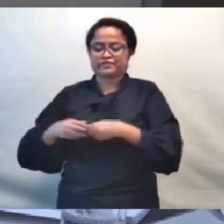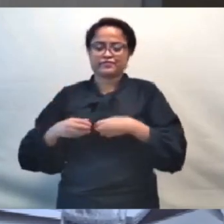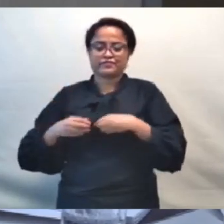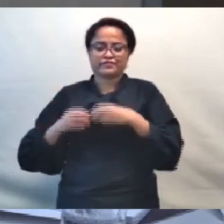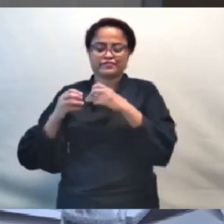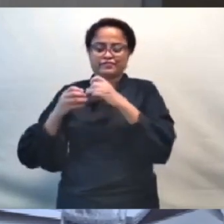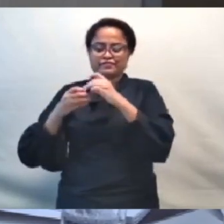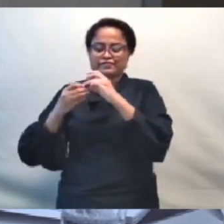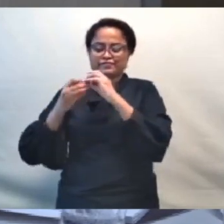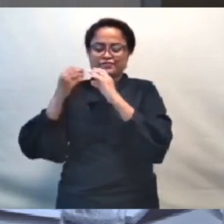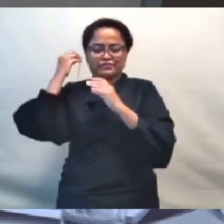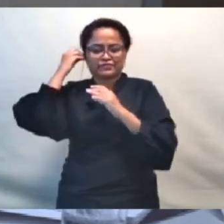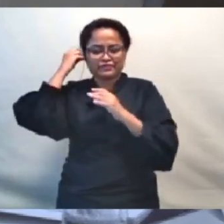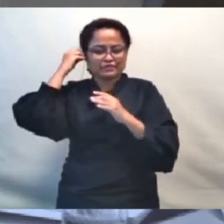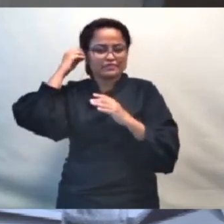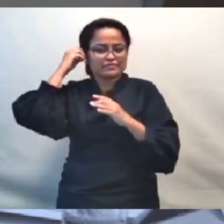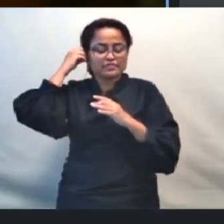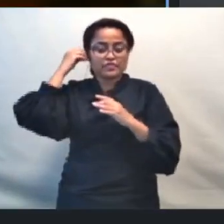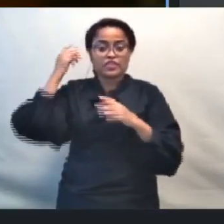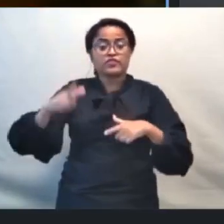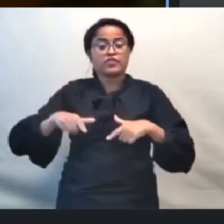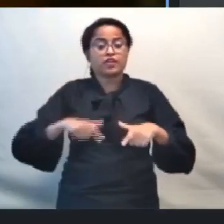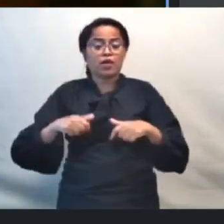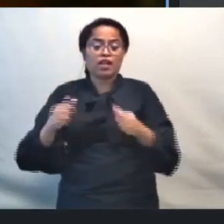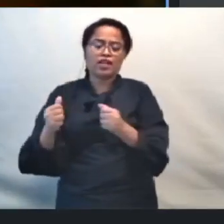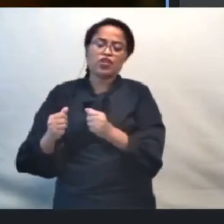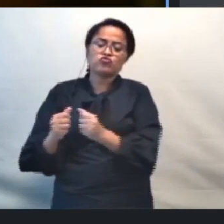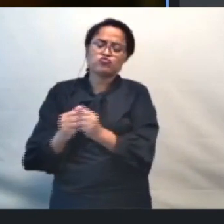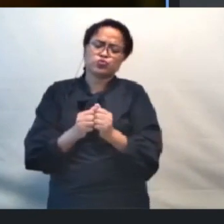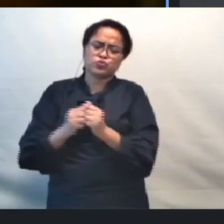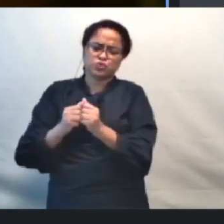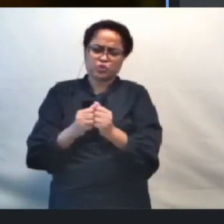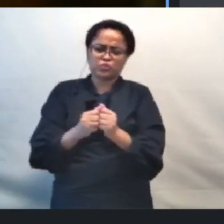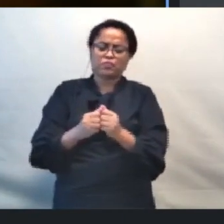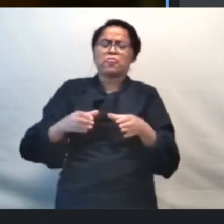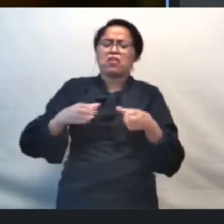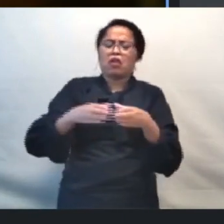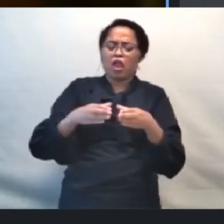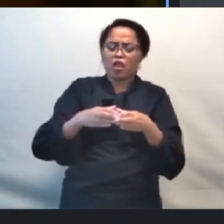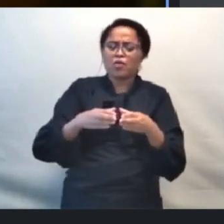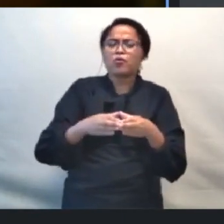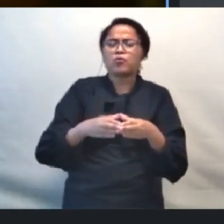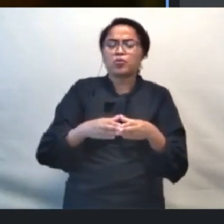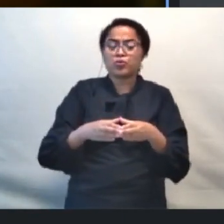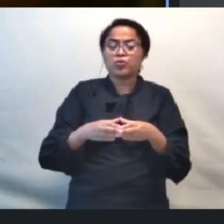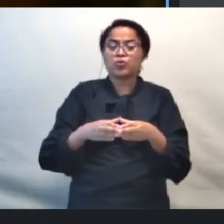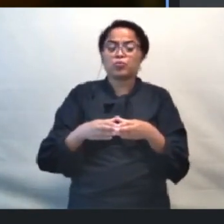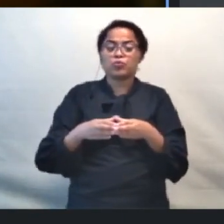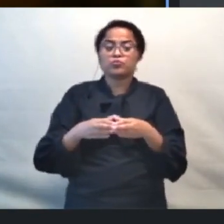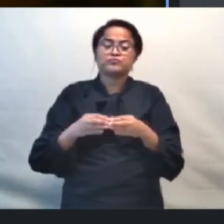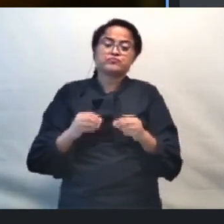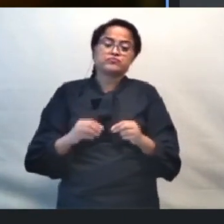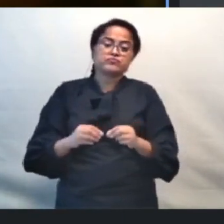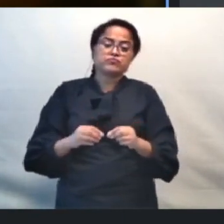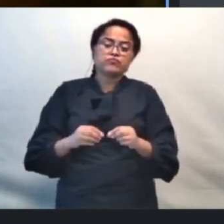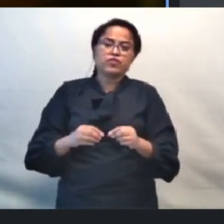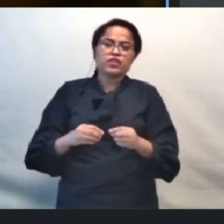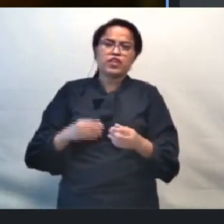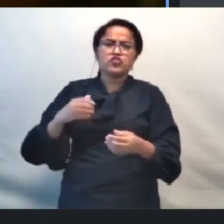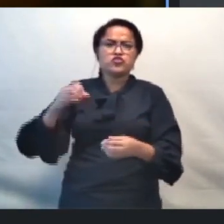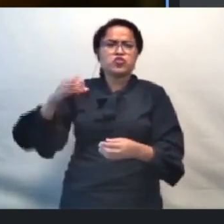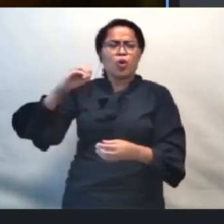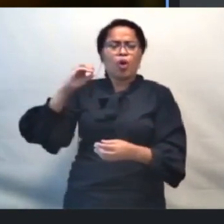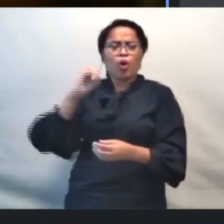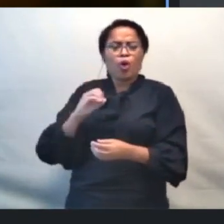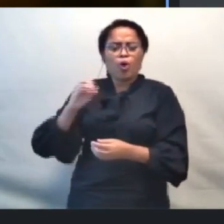Vereador Luiz, a gente vem trabalhando em conjunto. A gente tem um grupo montado, né, o GGRB, montado desde outubro,